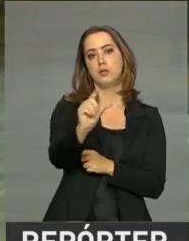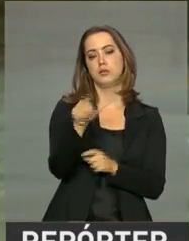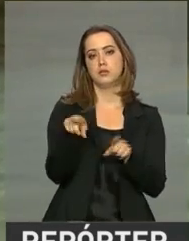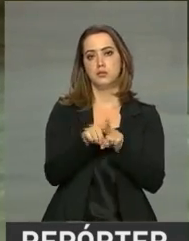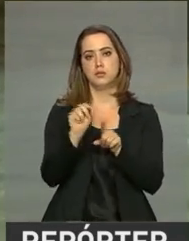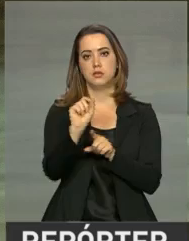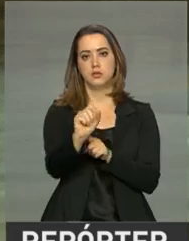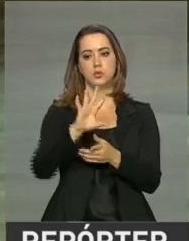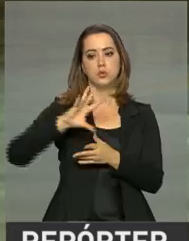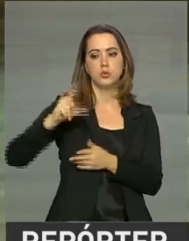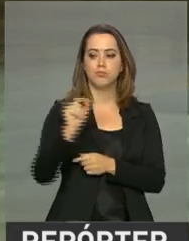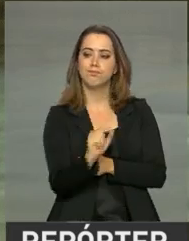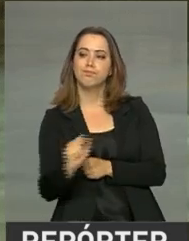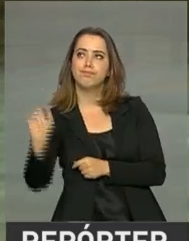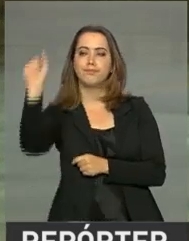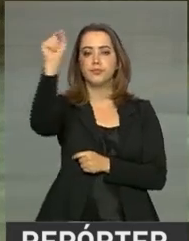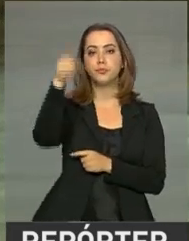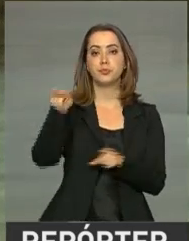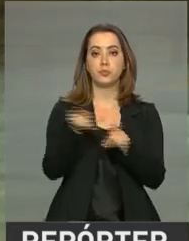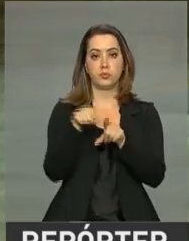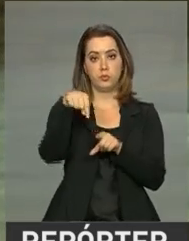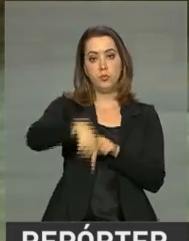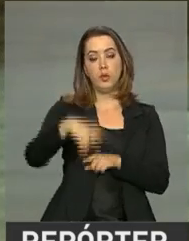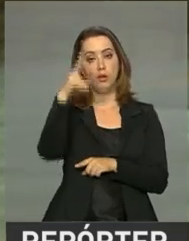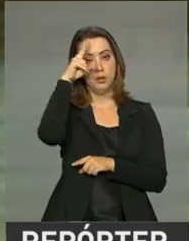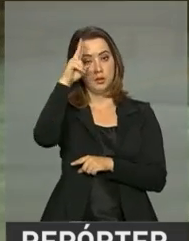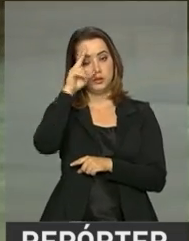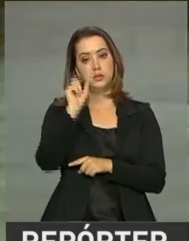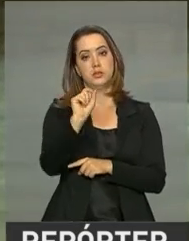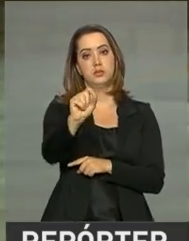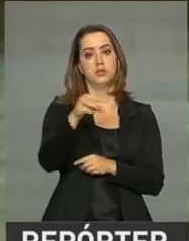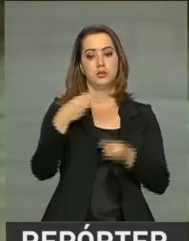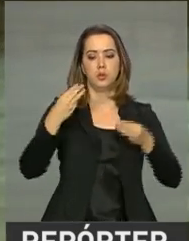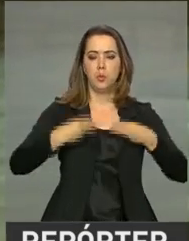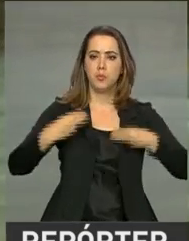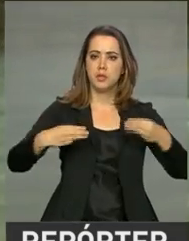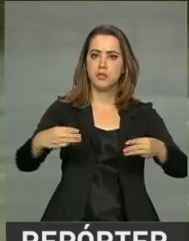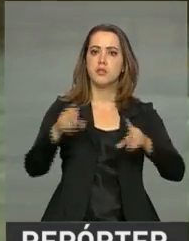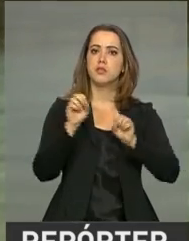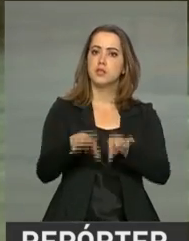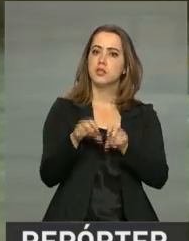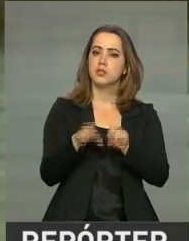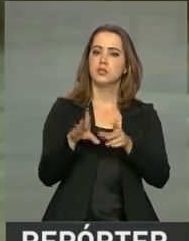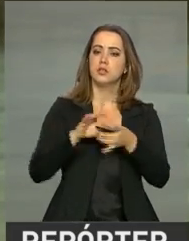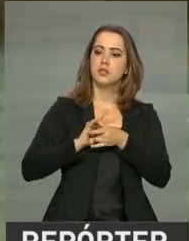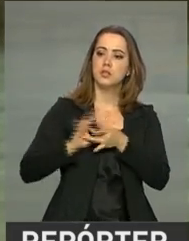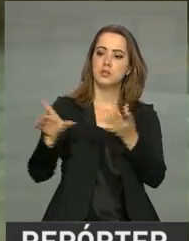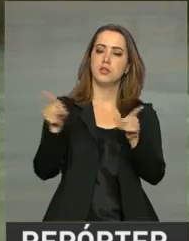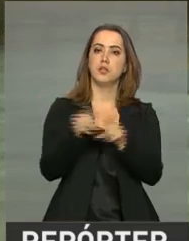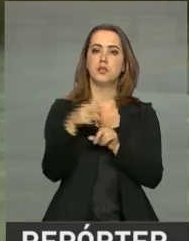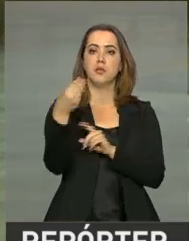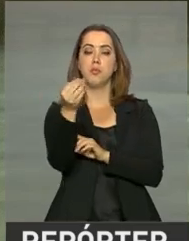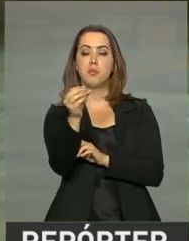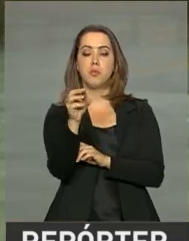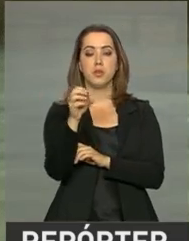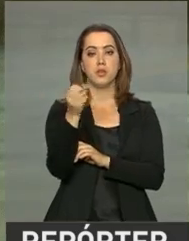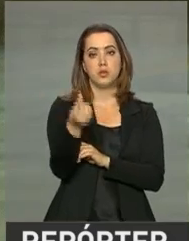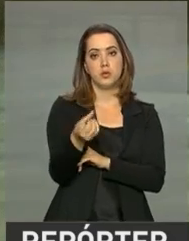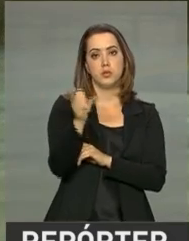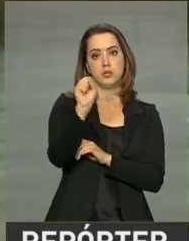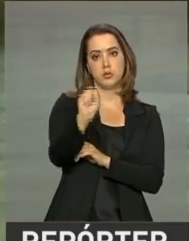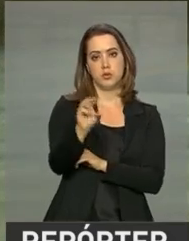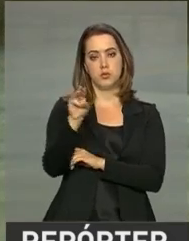crescimento em todo o país. Também nesta segunda-feira, o Ministério da Educação anunciou a liberação de